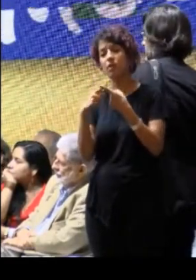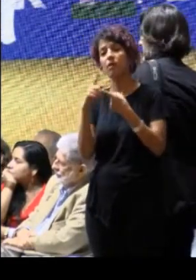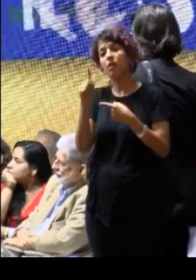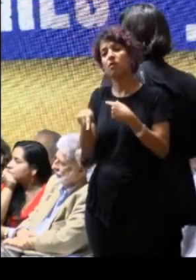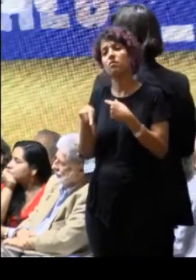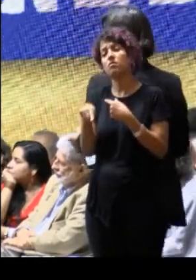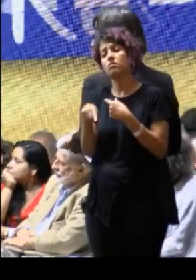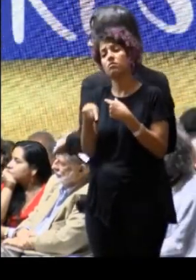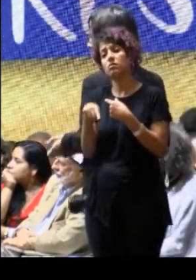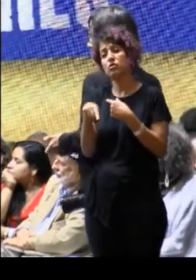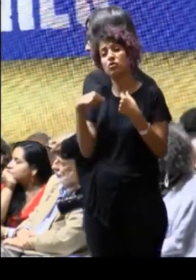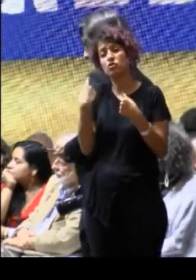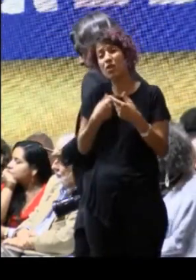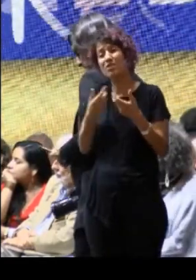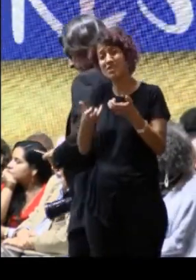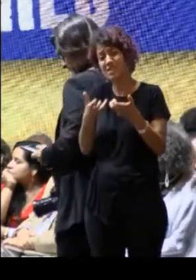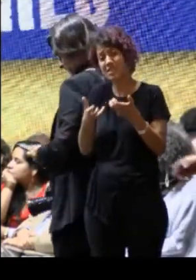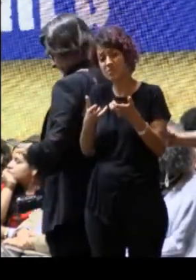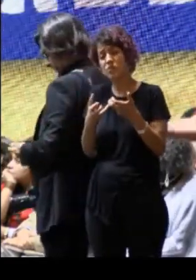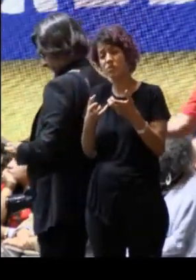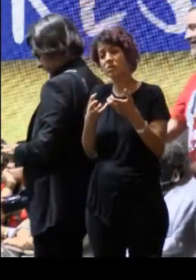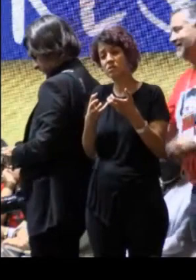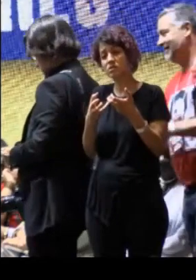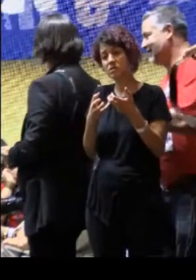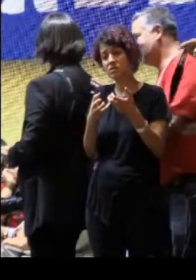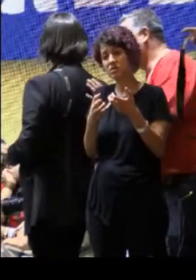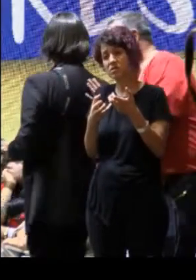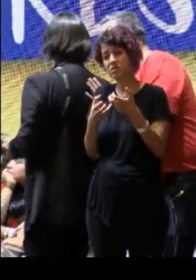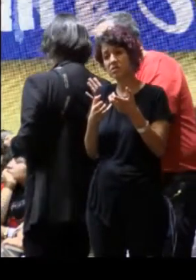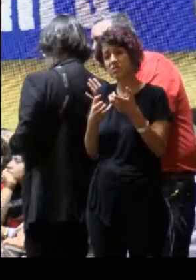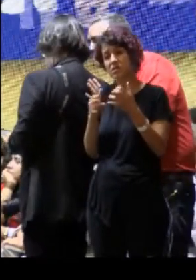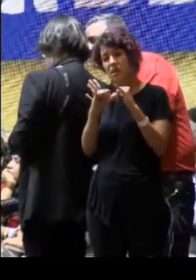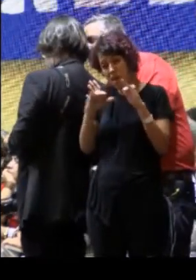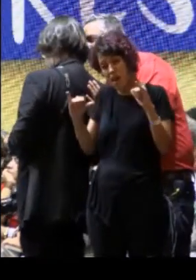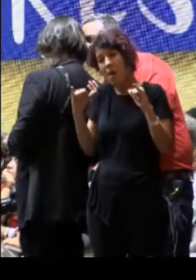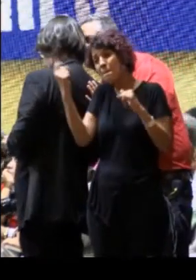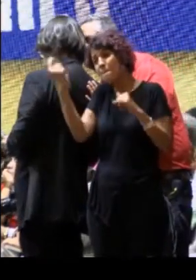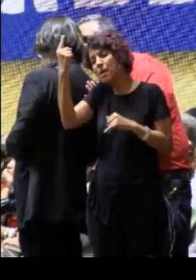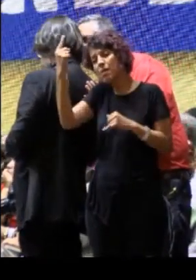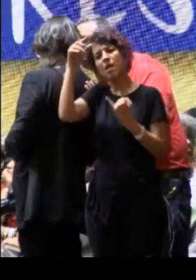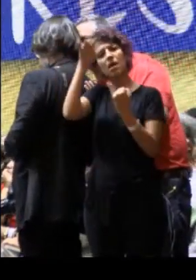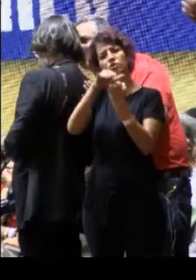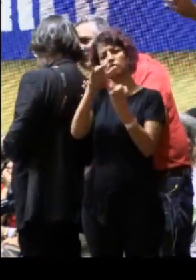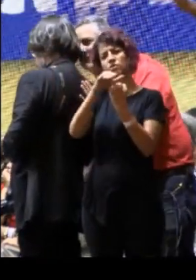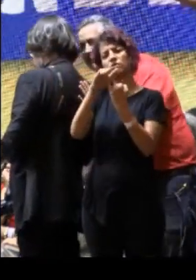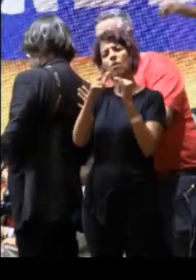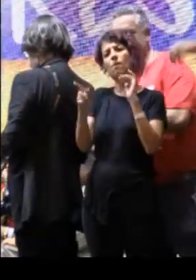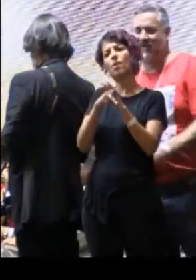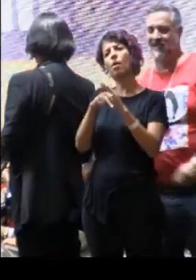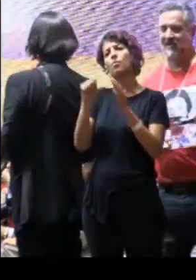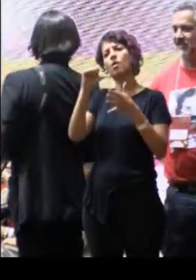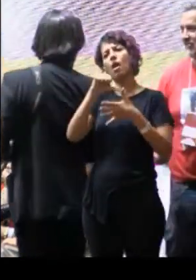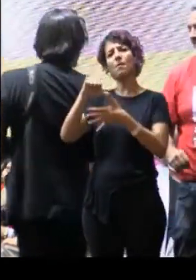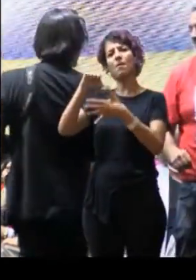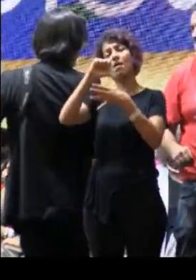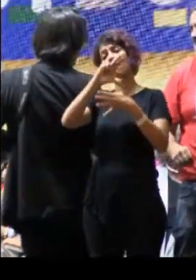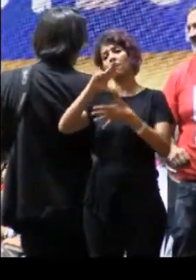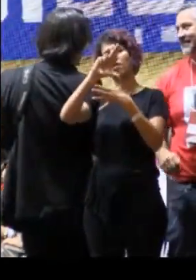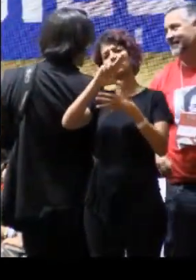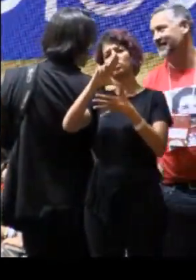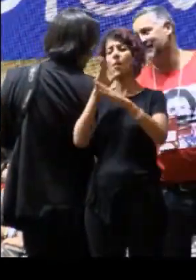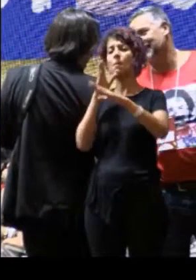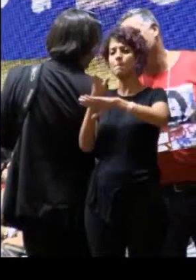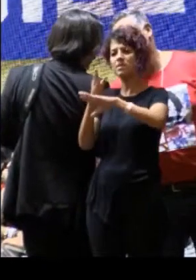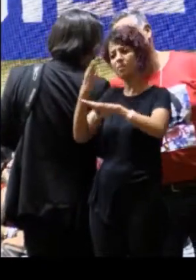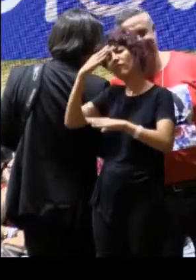Índia. Porque nós criamos a CELAC, que era a primeira instituição aqui na América Latina em que participava